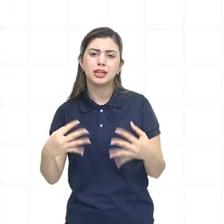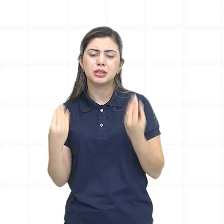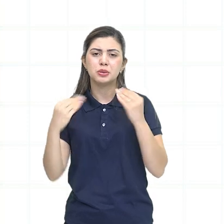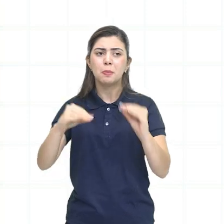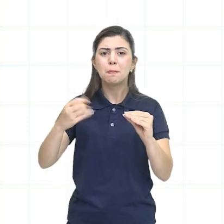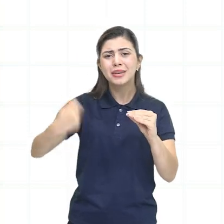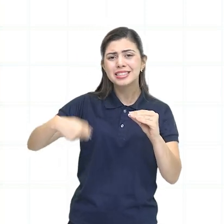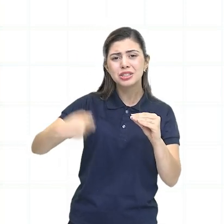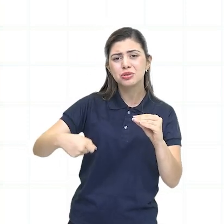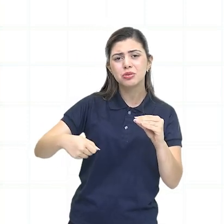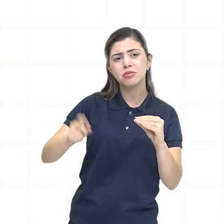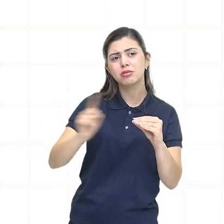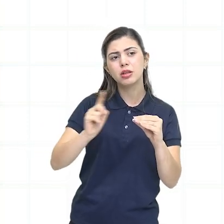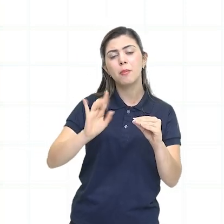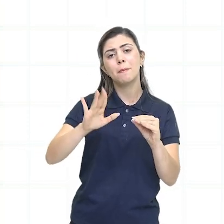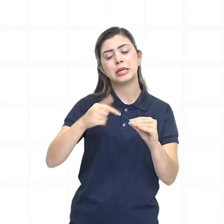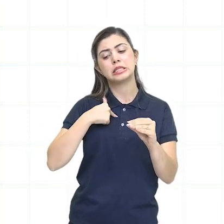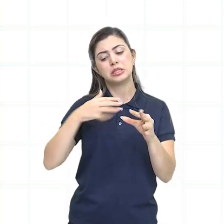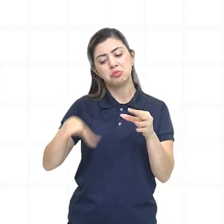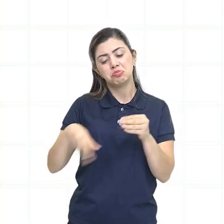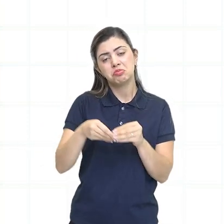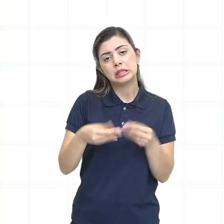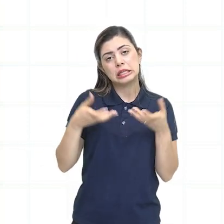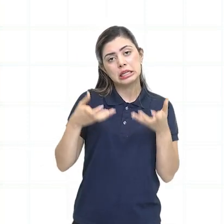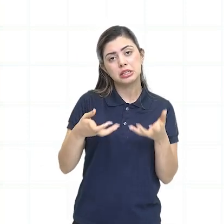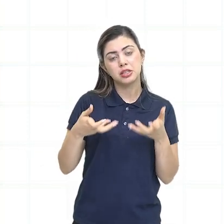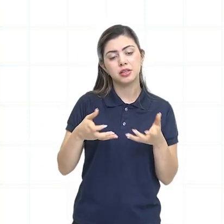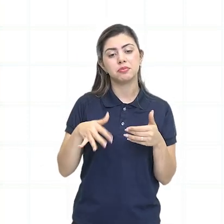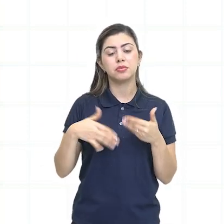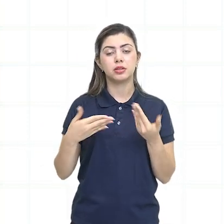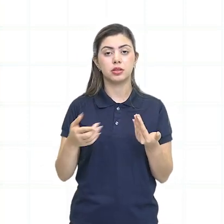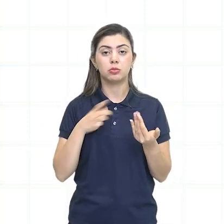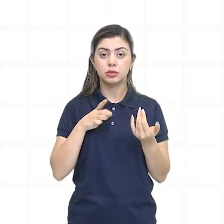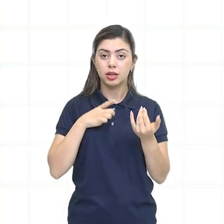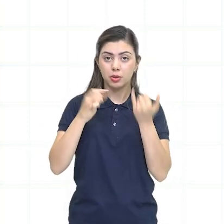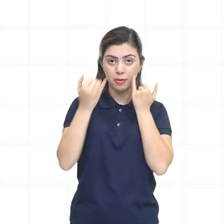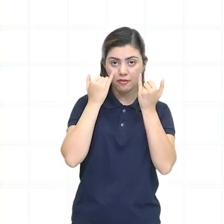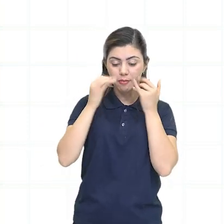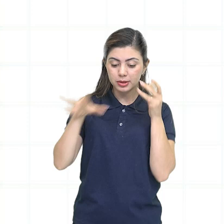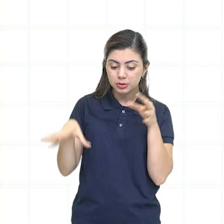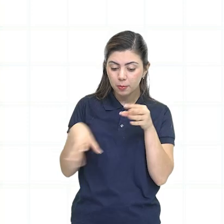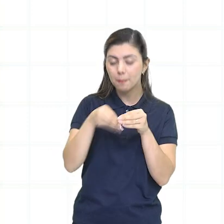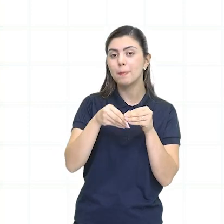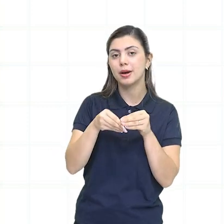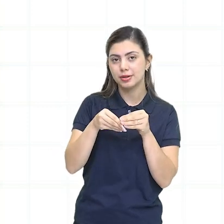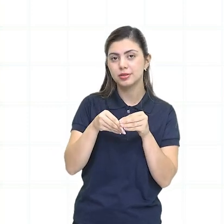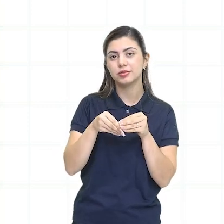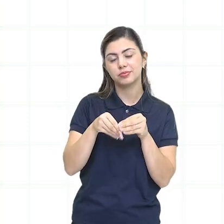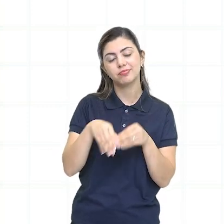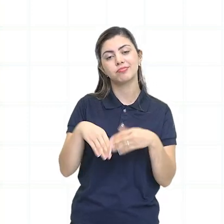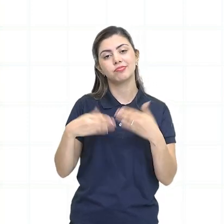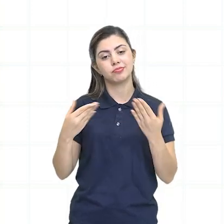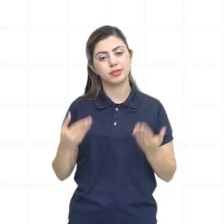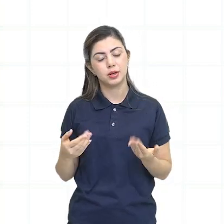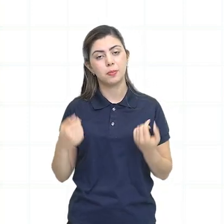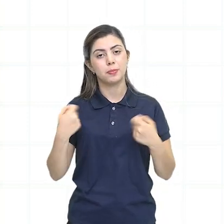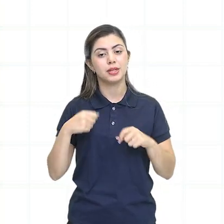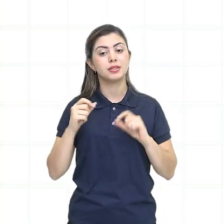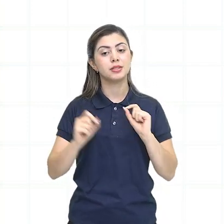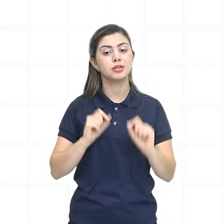eu quis colocar. Quando eu coloco uma informação a mais, né, eu tenho